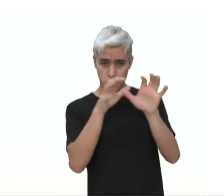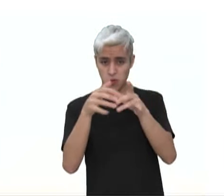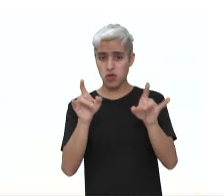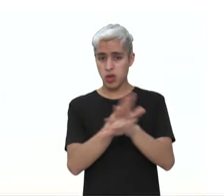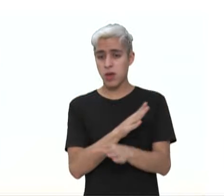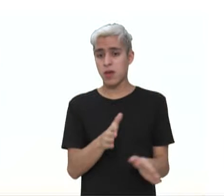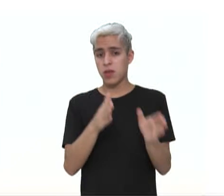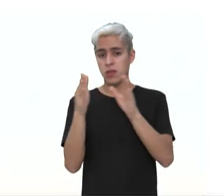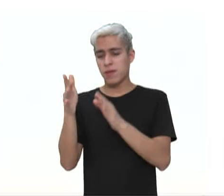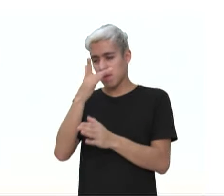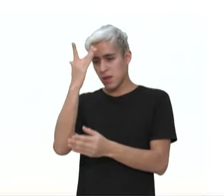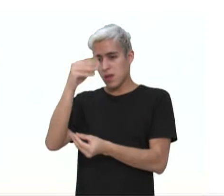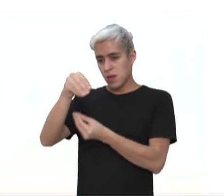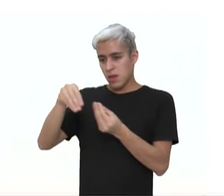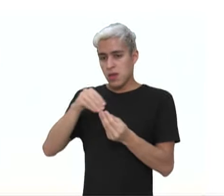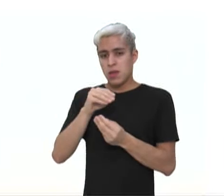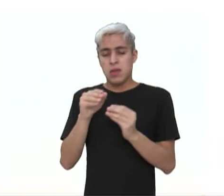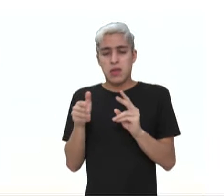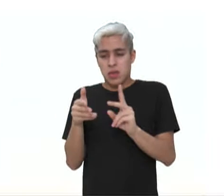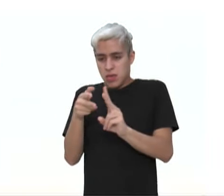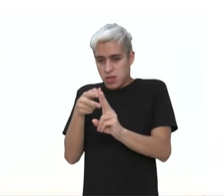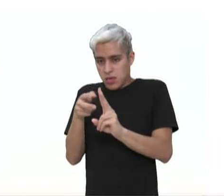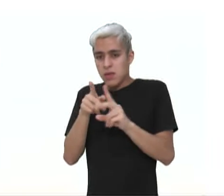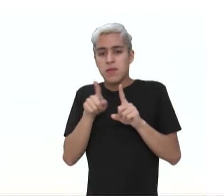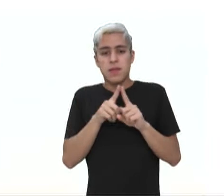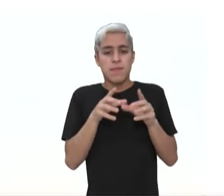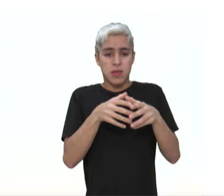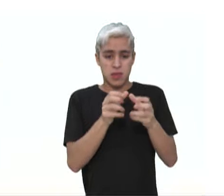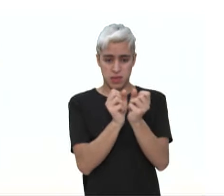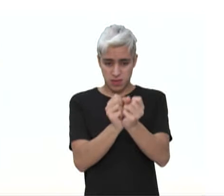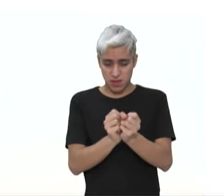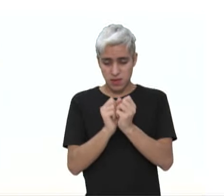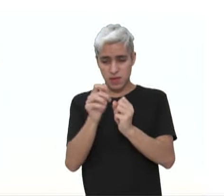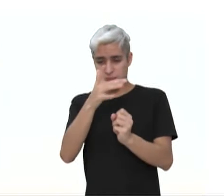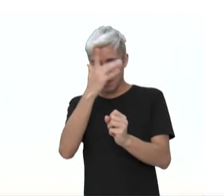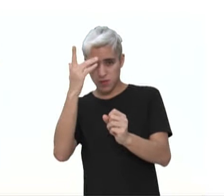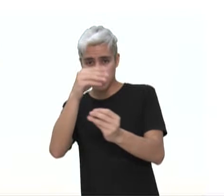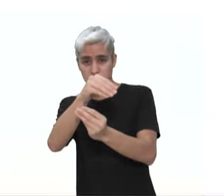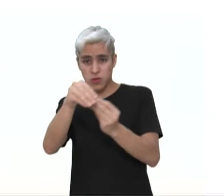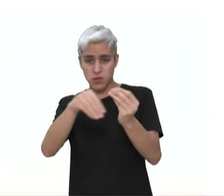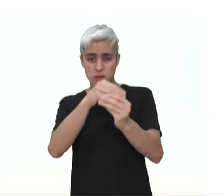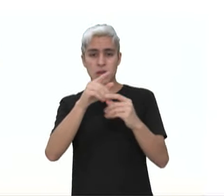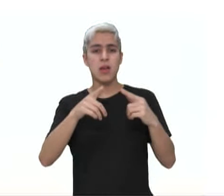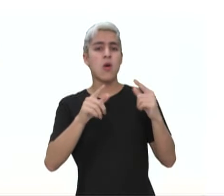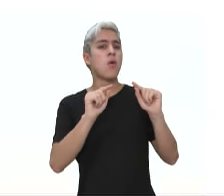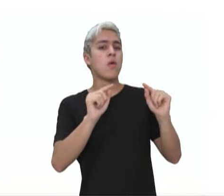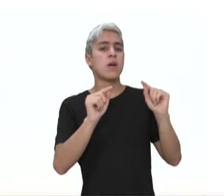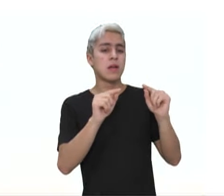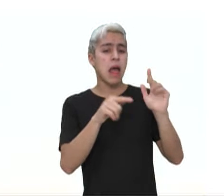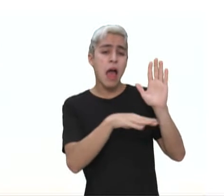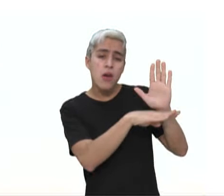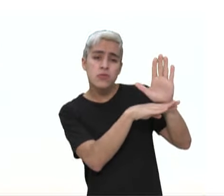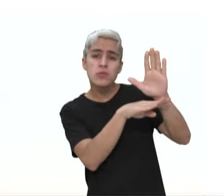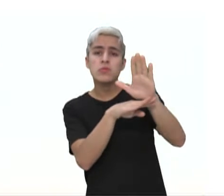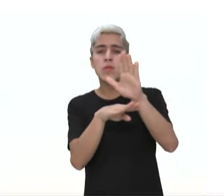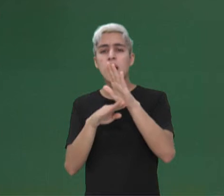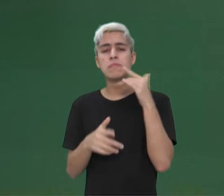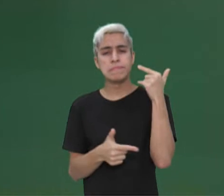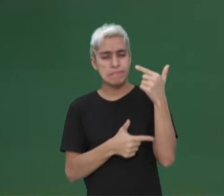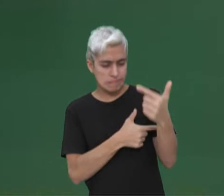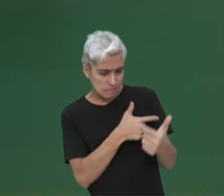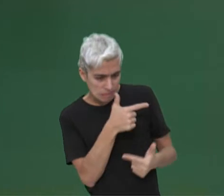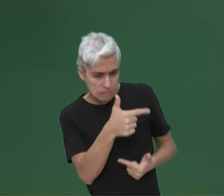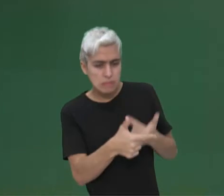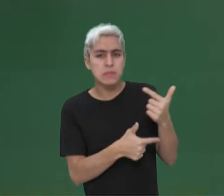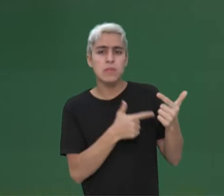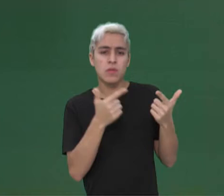tinha os mestiços, índios e os escravos. Os mestiços realizavam atividades auxiliares,